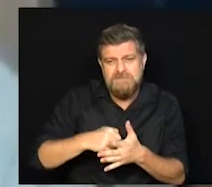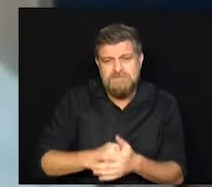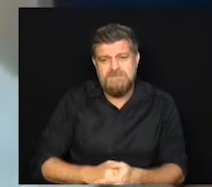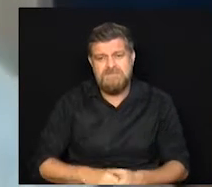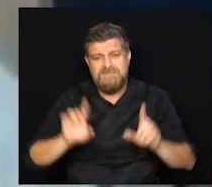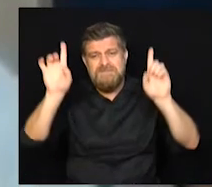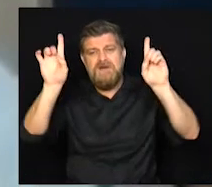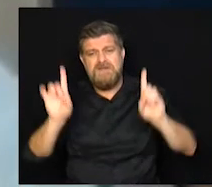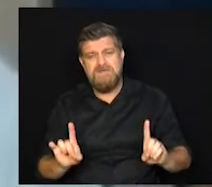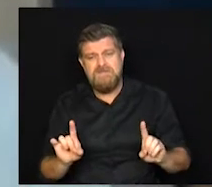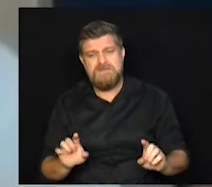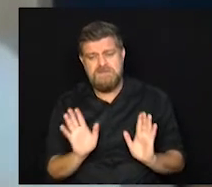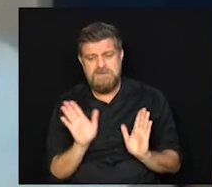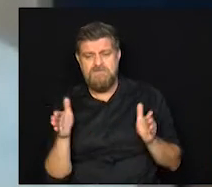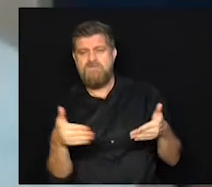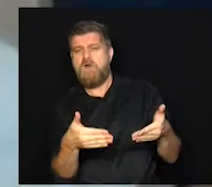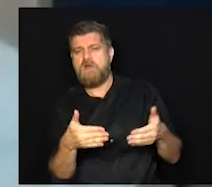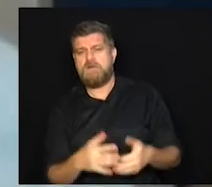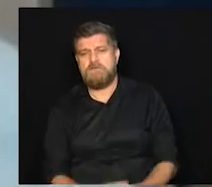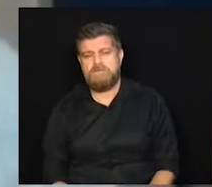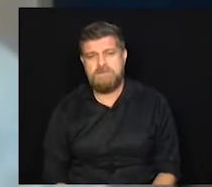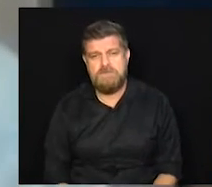deficientes.